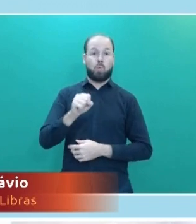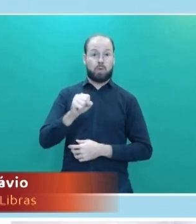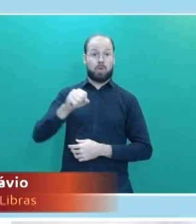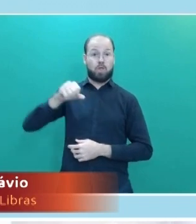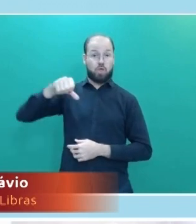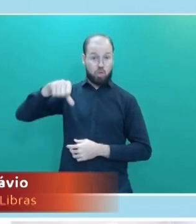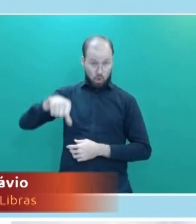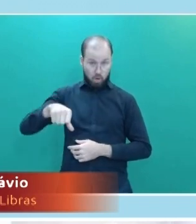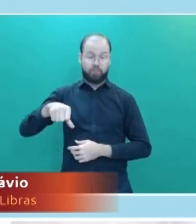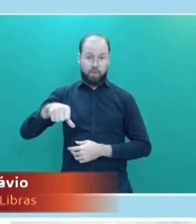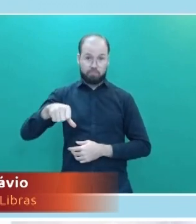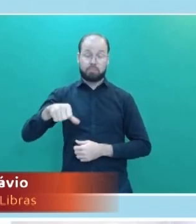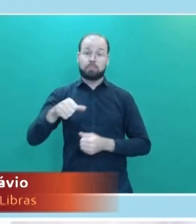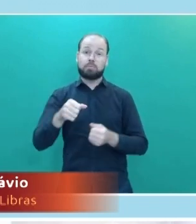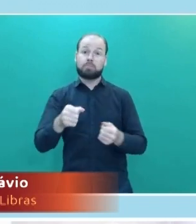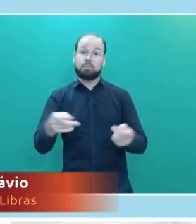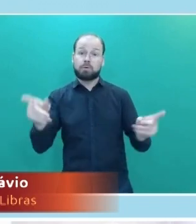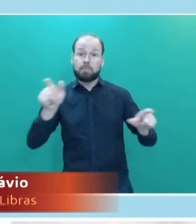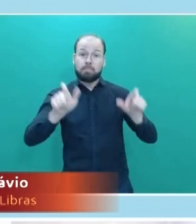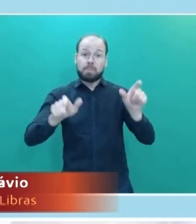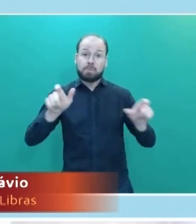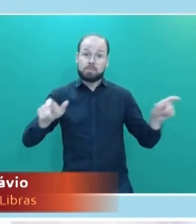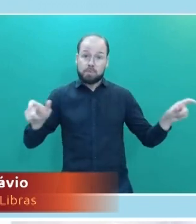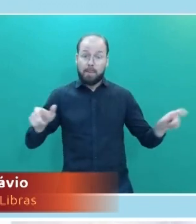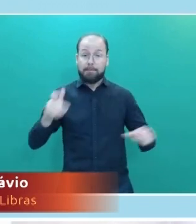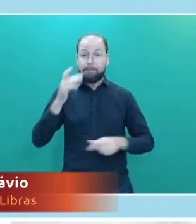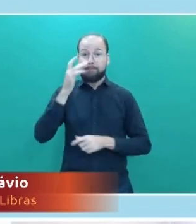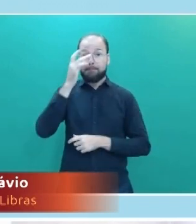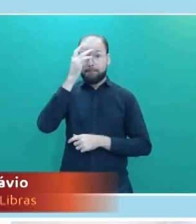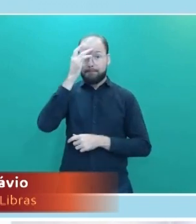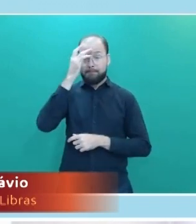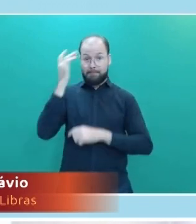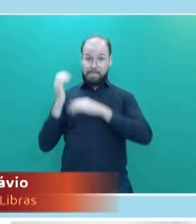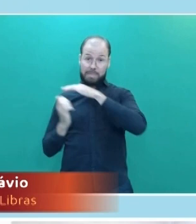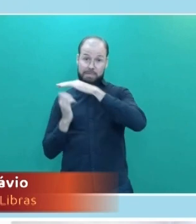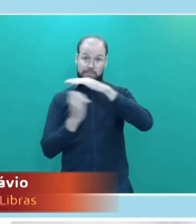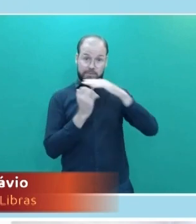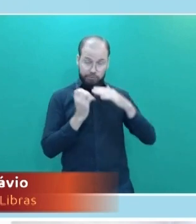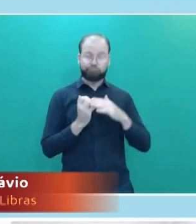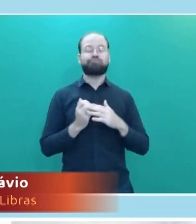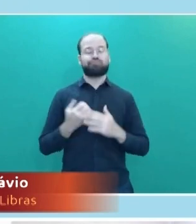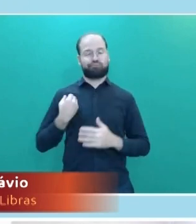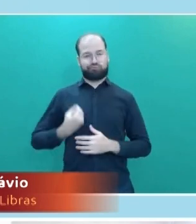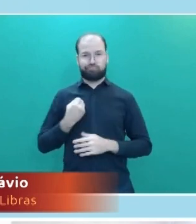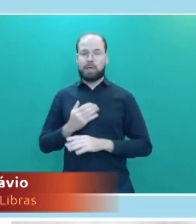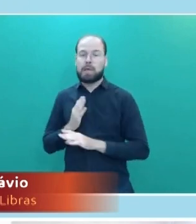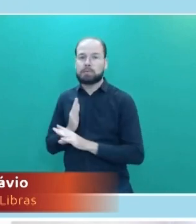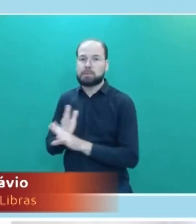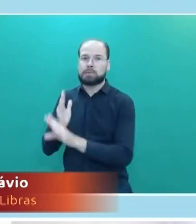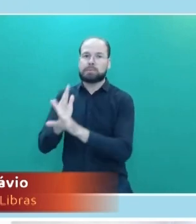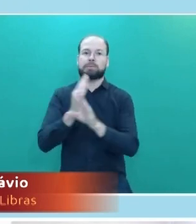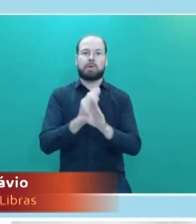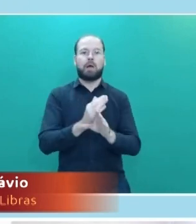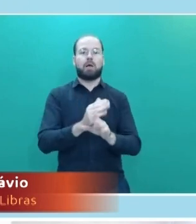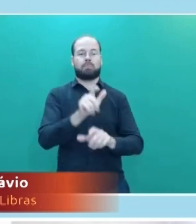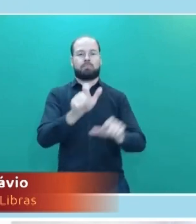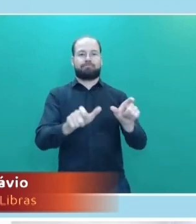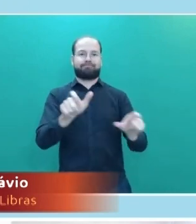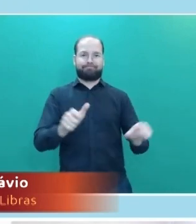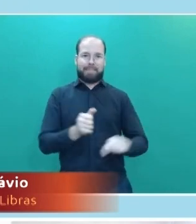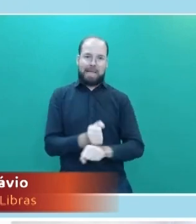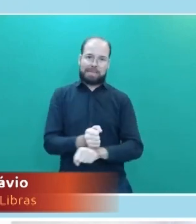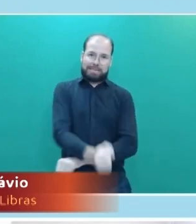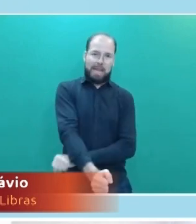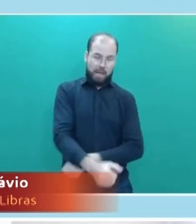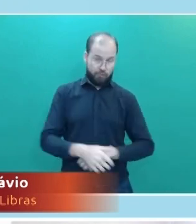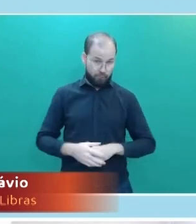289 empregadores que submeteram pessoas a condições análogas à escravidão. Nessa última